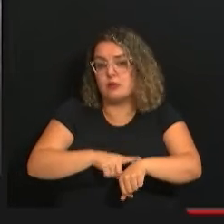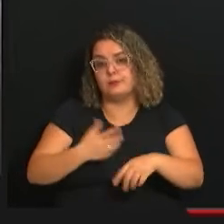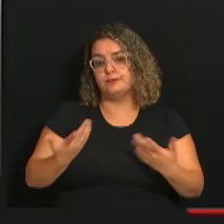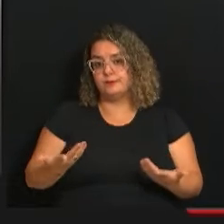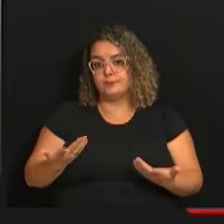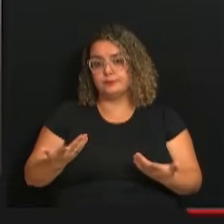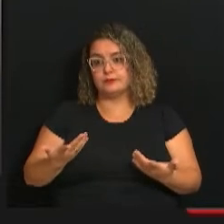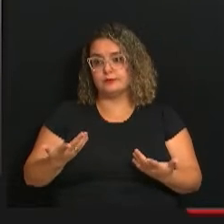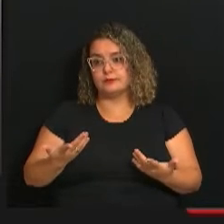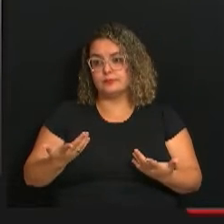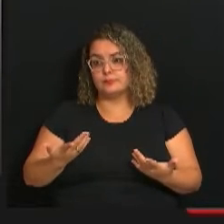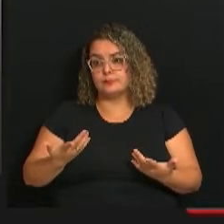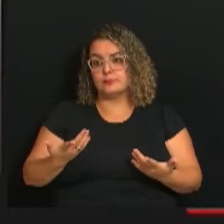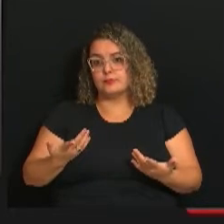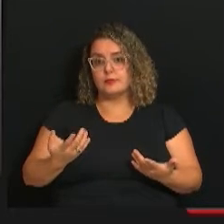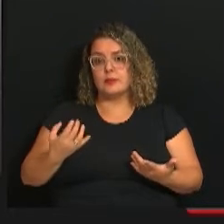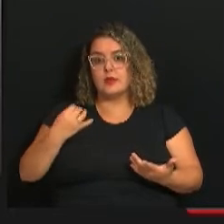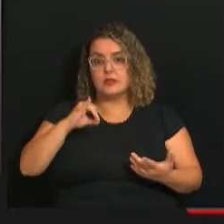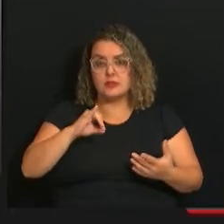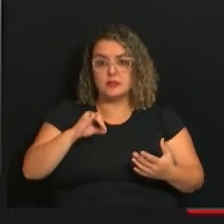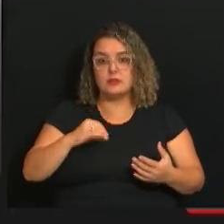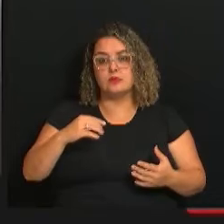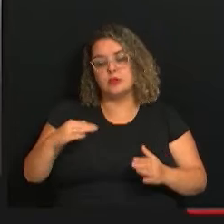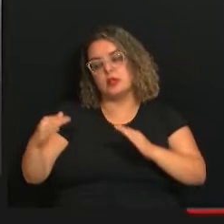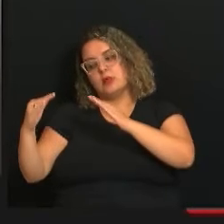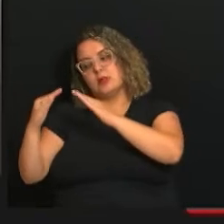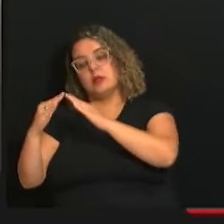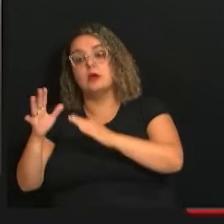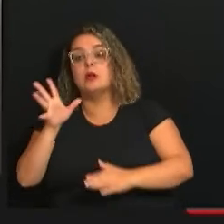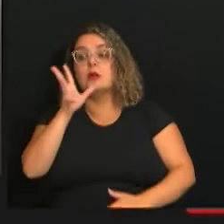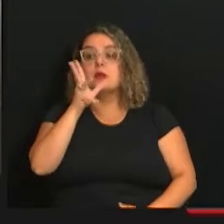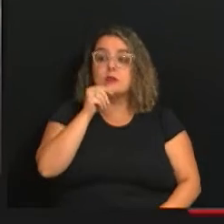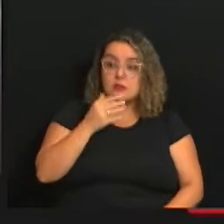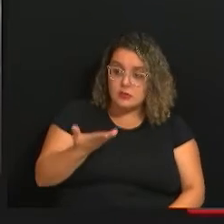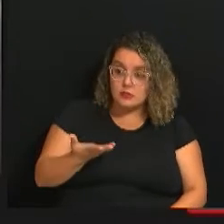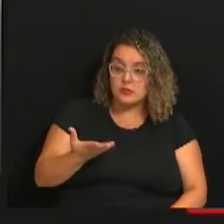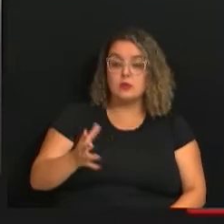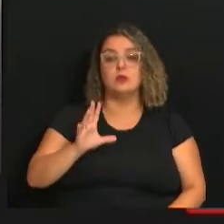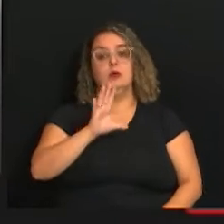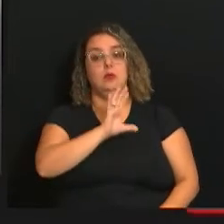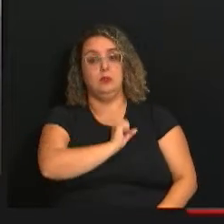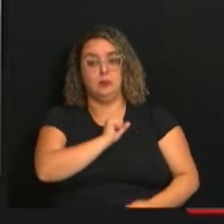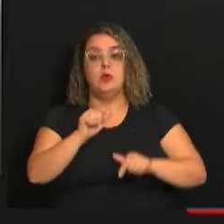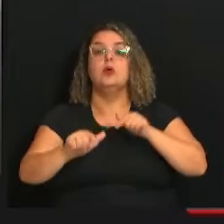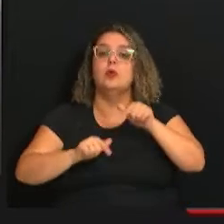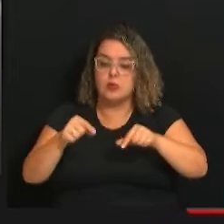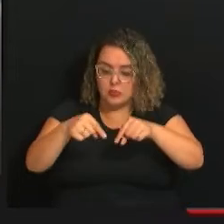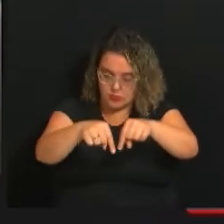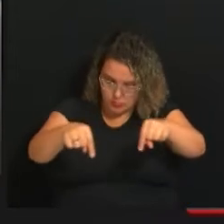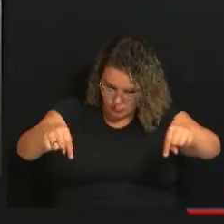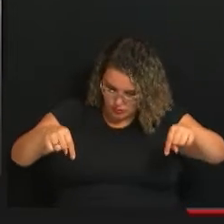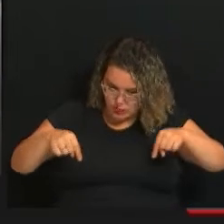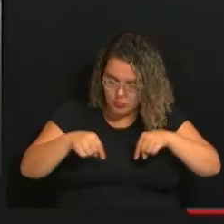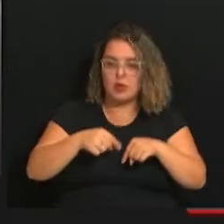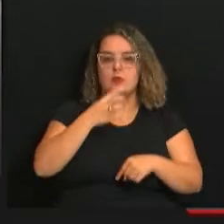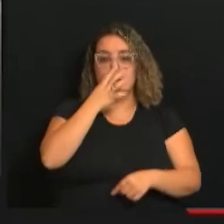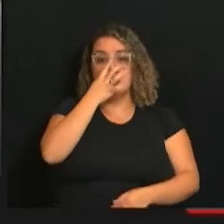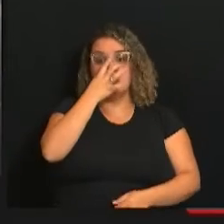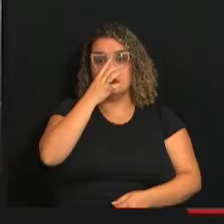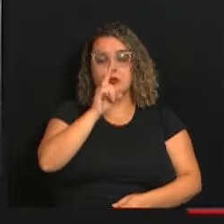outro lado, as pessoas te julgam porque você ganha bem. Eu ganho bem porque eu escolhi essa